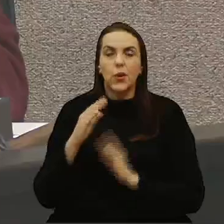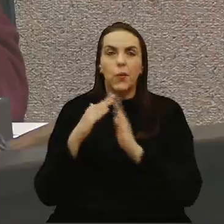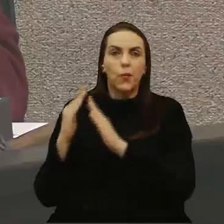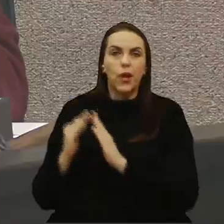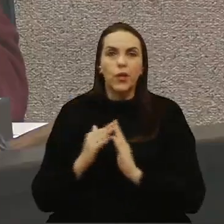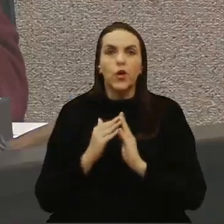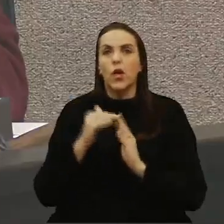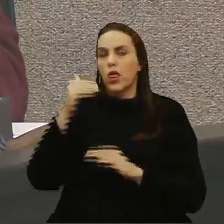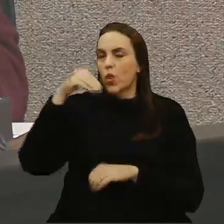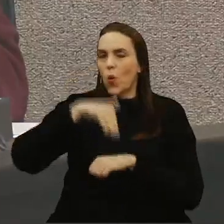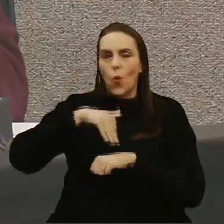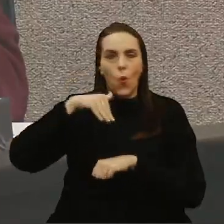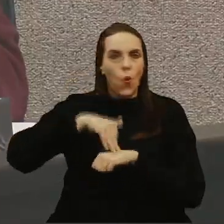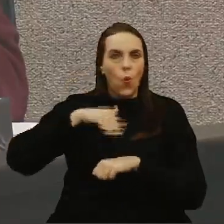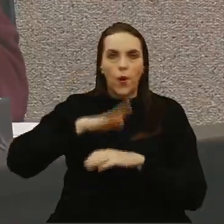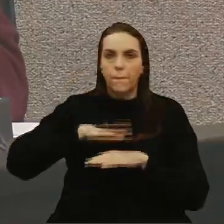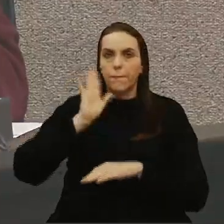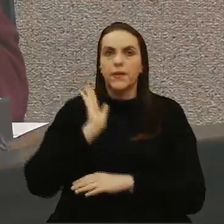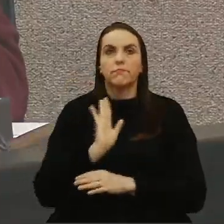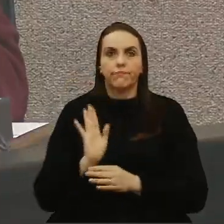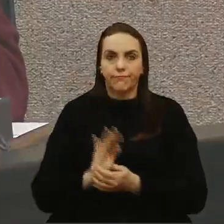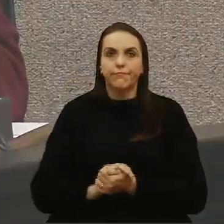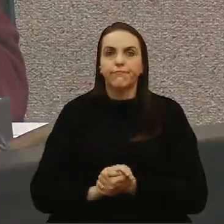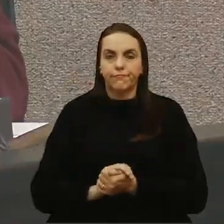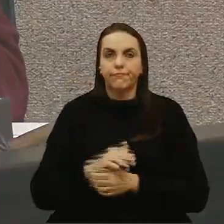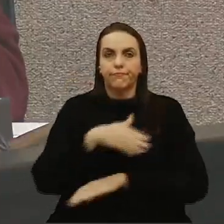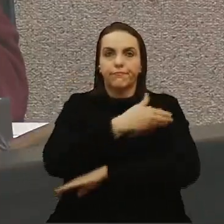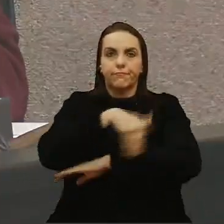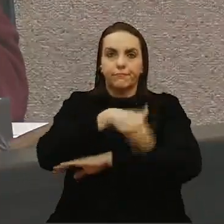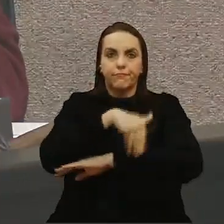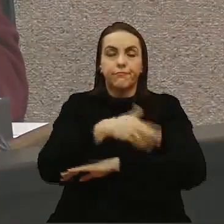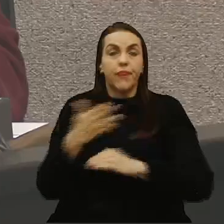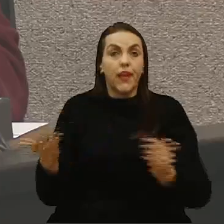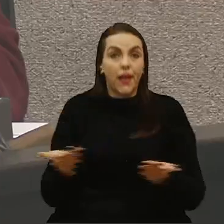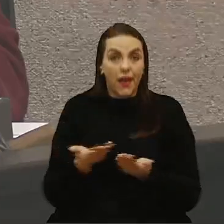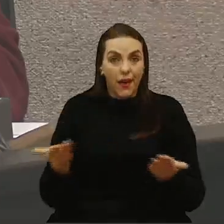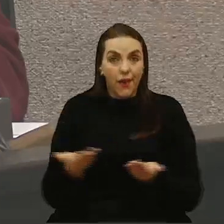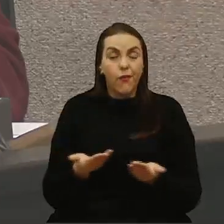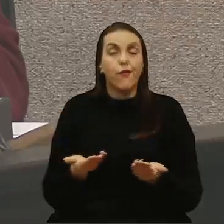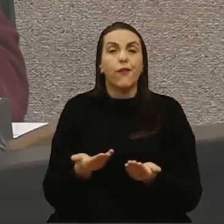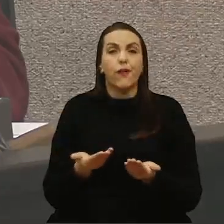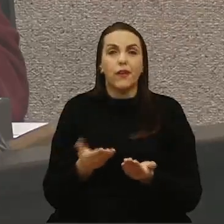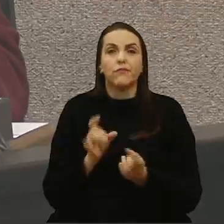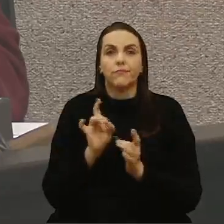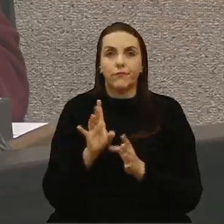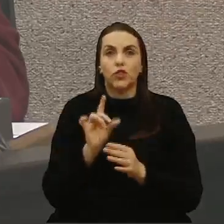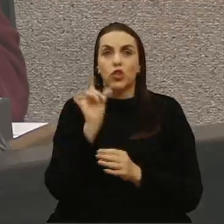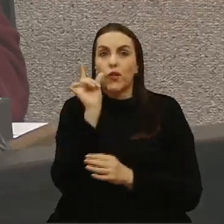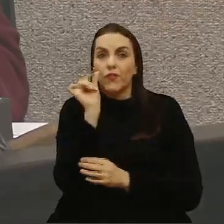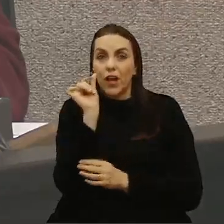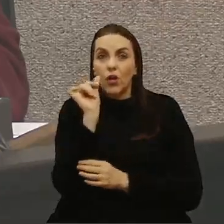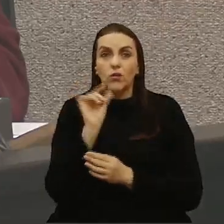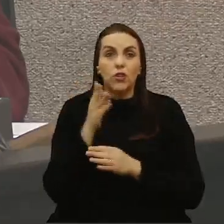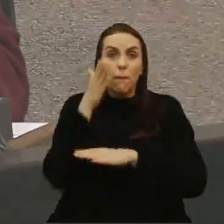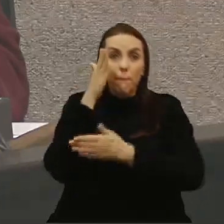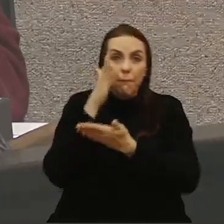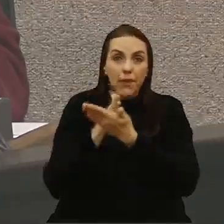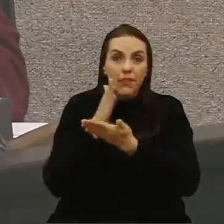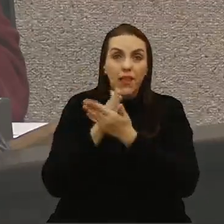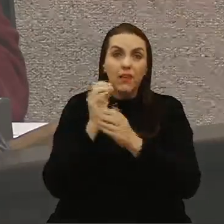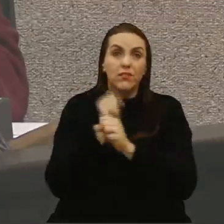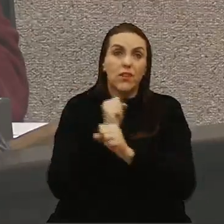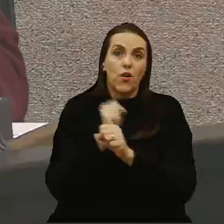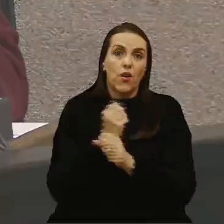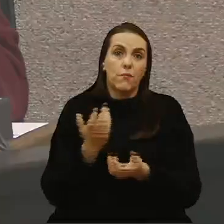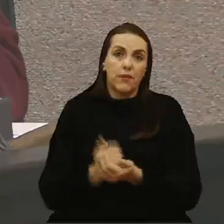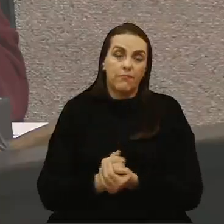aguentando mais aquela situação, e agora essa situação de apenas, que o valor dá apenas para metade da obra.